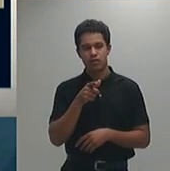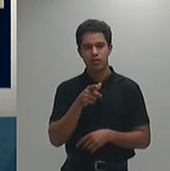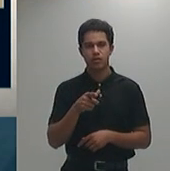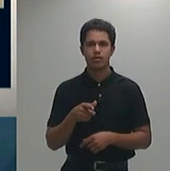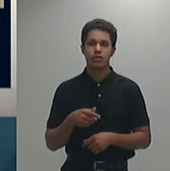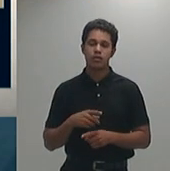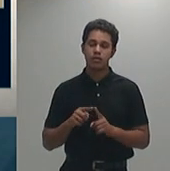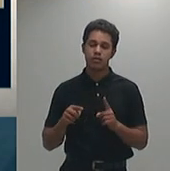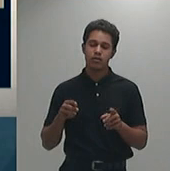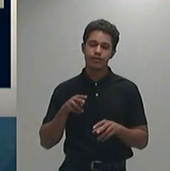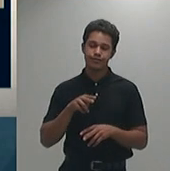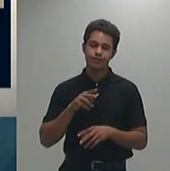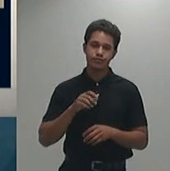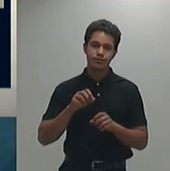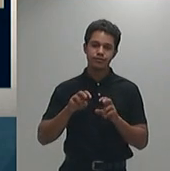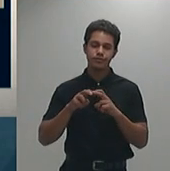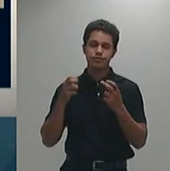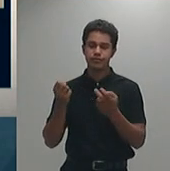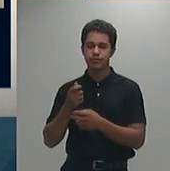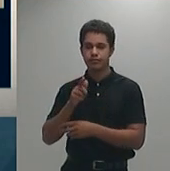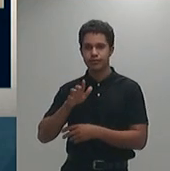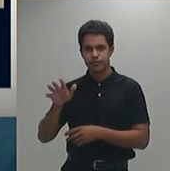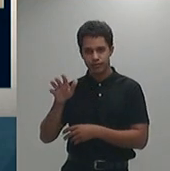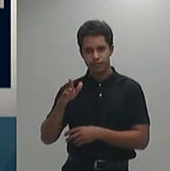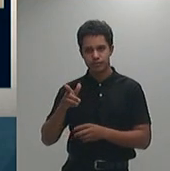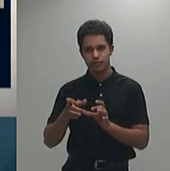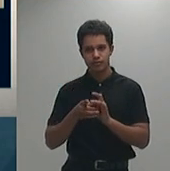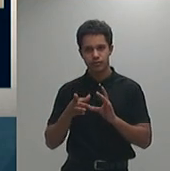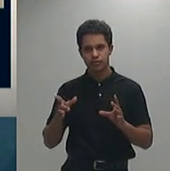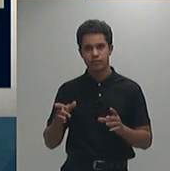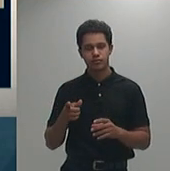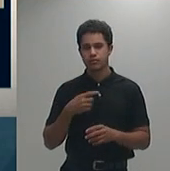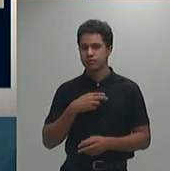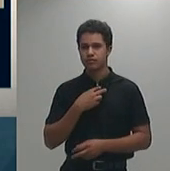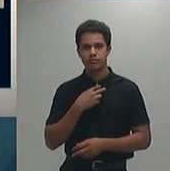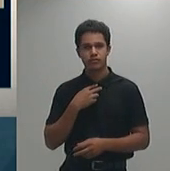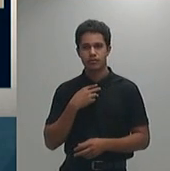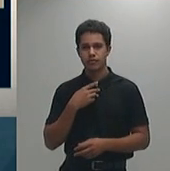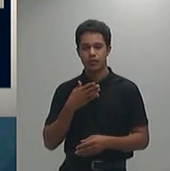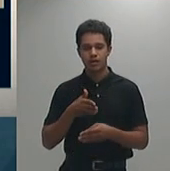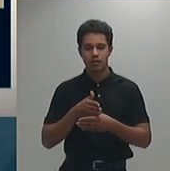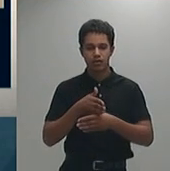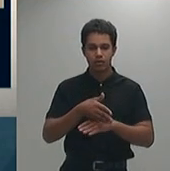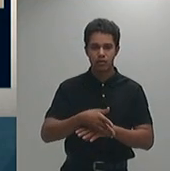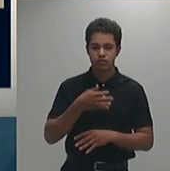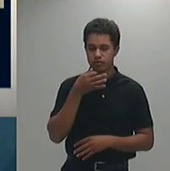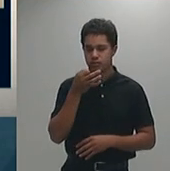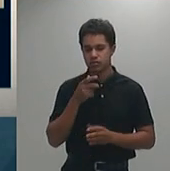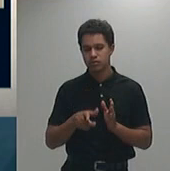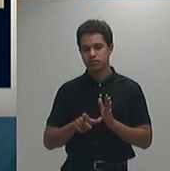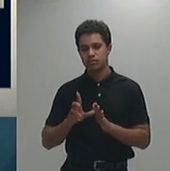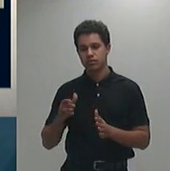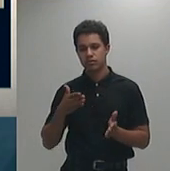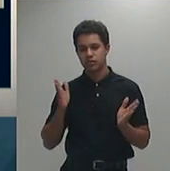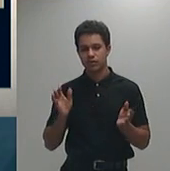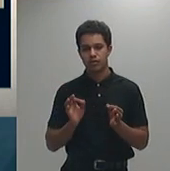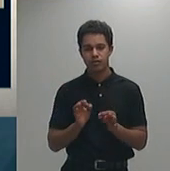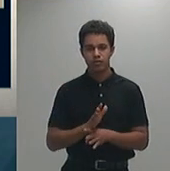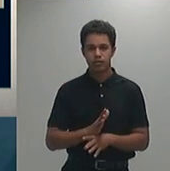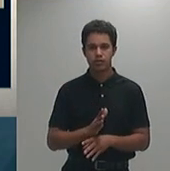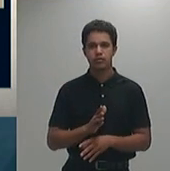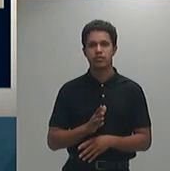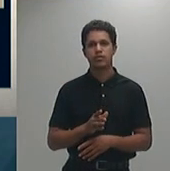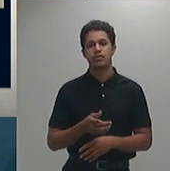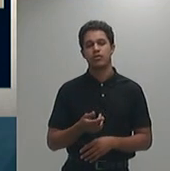à assembleia geral extraordinária de liberou expressamente não ser o caso de ingressar nas arbitragem anteriormente instaurado a requerimento dos